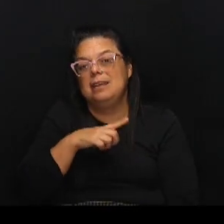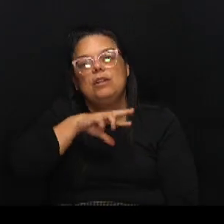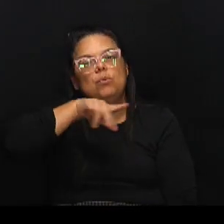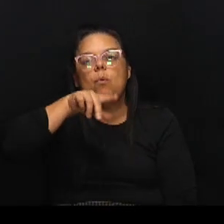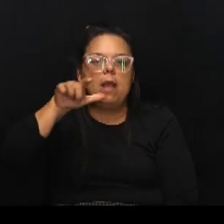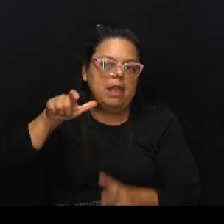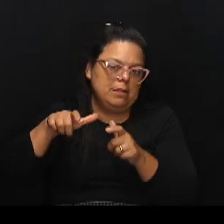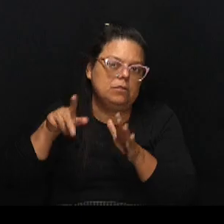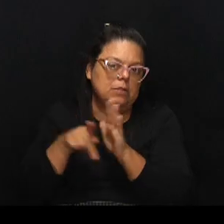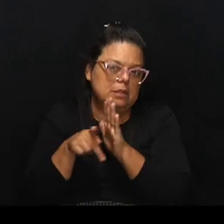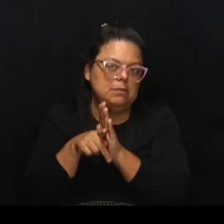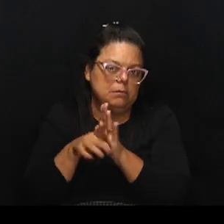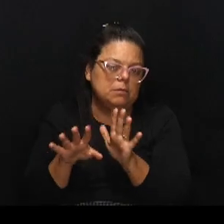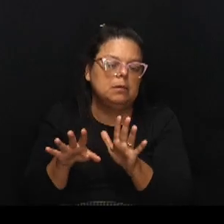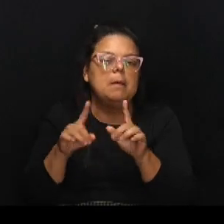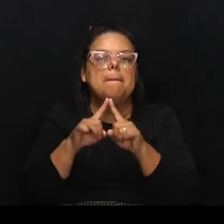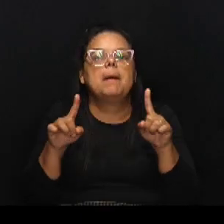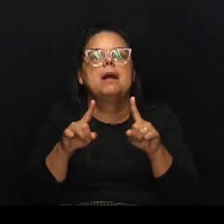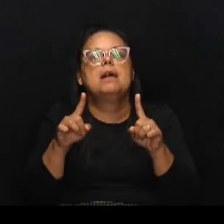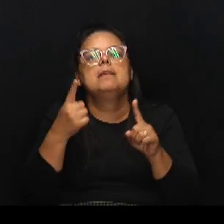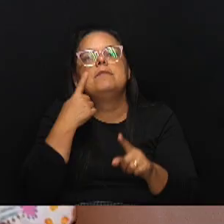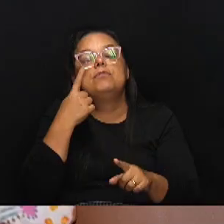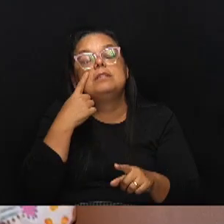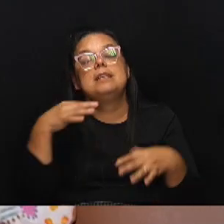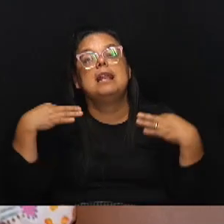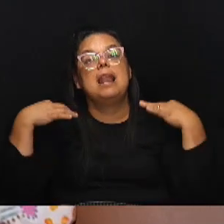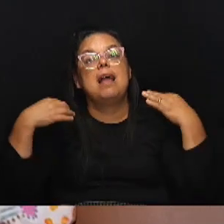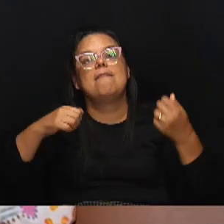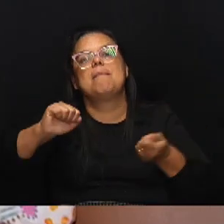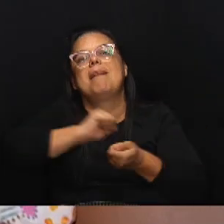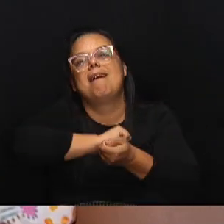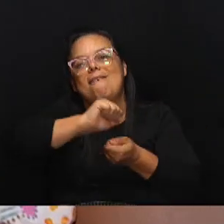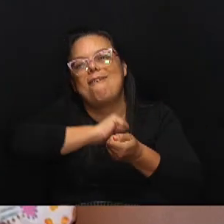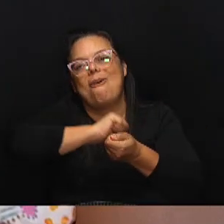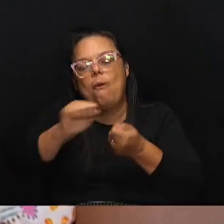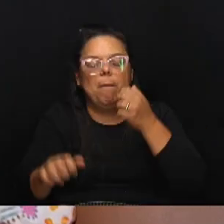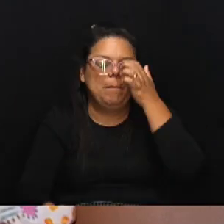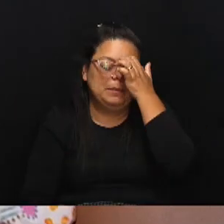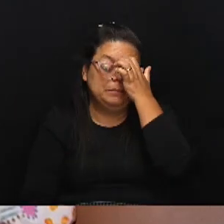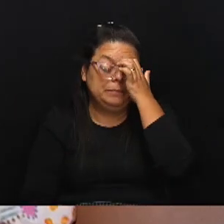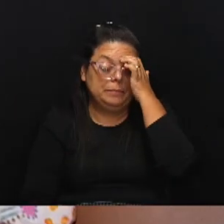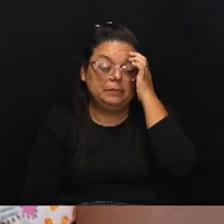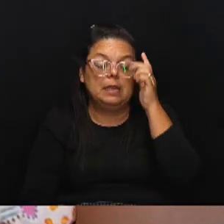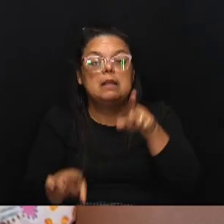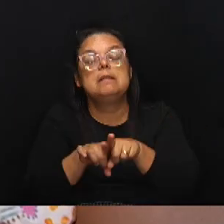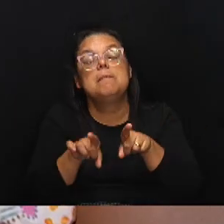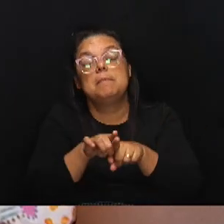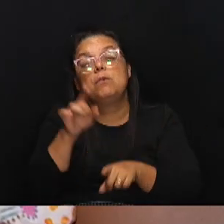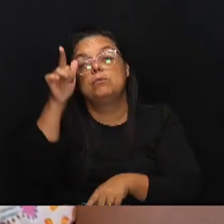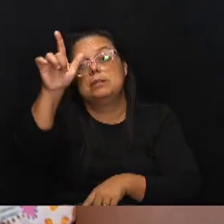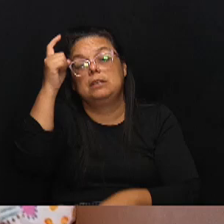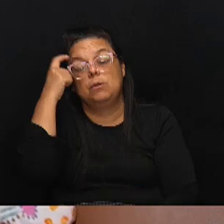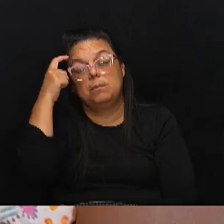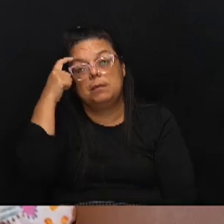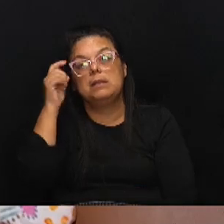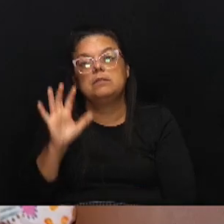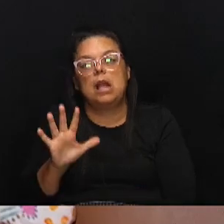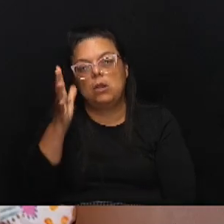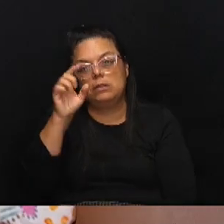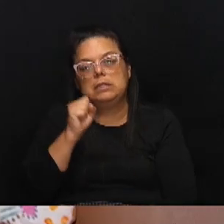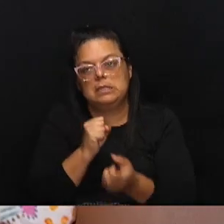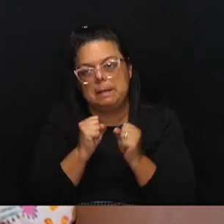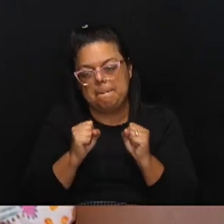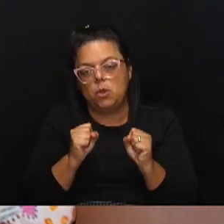lugares, exatamente porque nesses você vai lavar a roupa. Uma outra variável que eu acho que pode acontecer é que